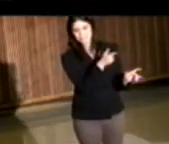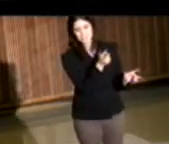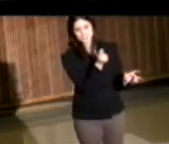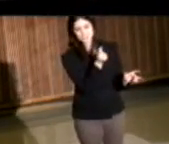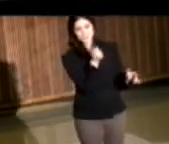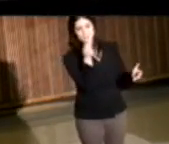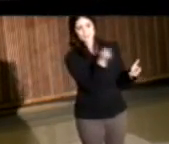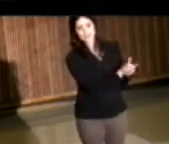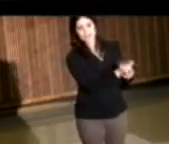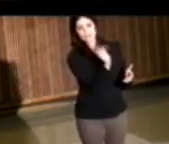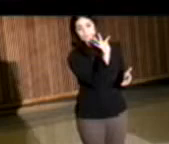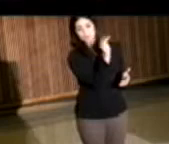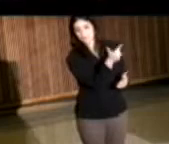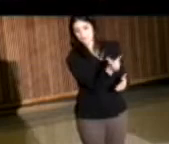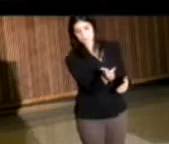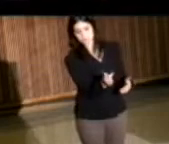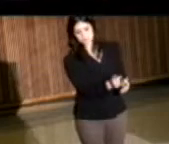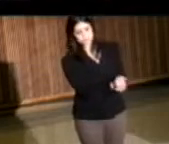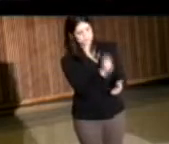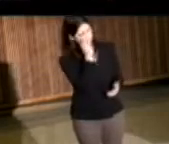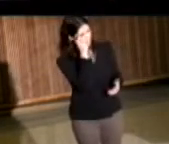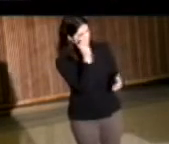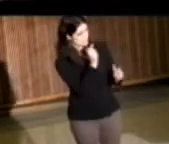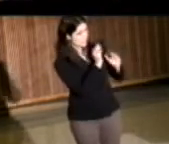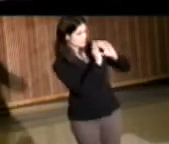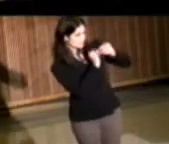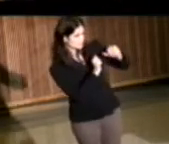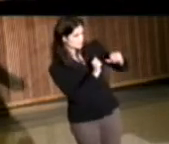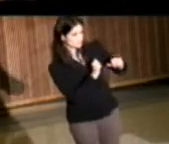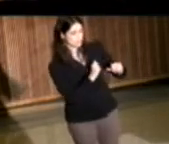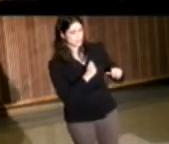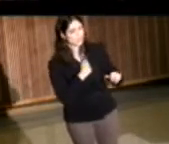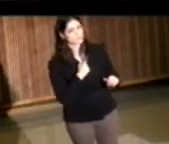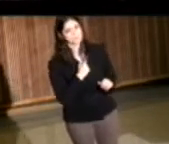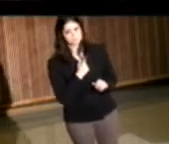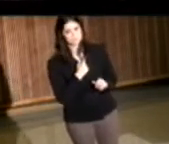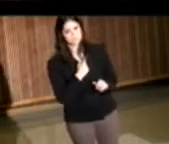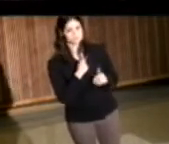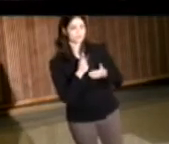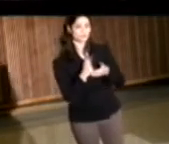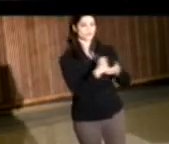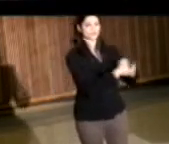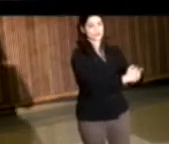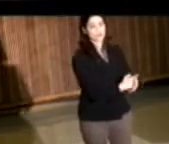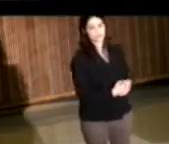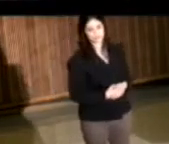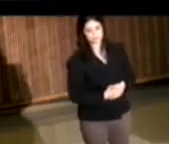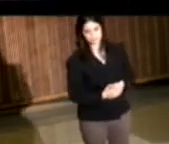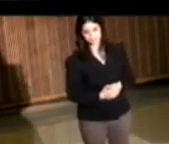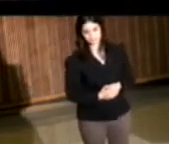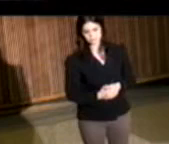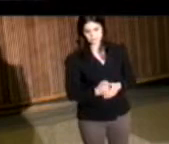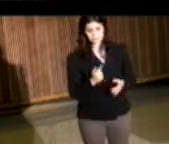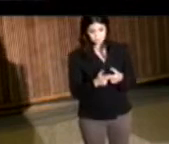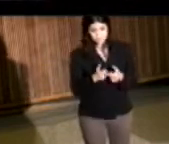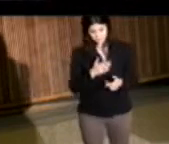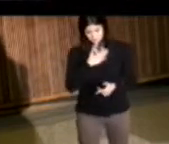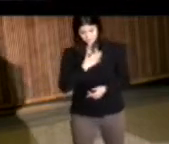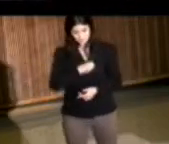Sabe por quê? Porque algumas vezes eu só pude estudar porque Deus levantou alguém que pagou os meus